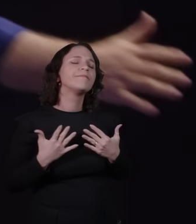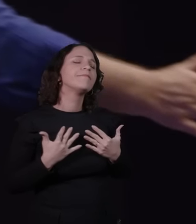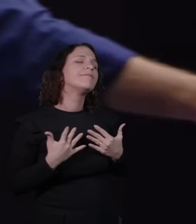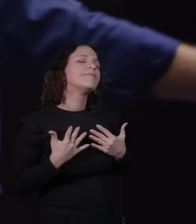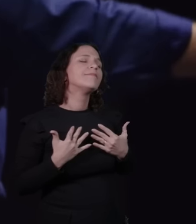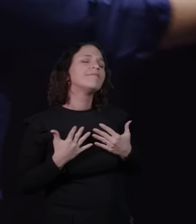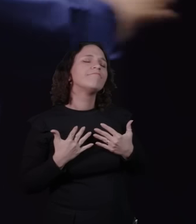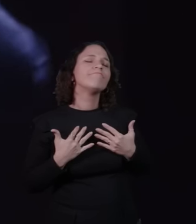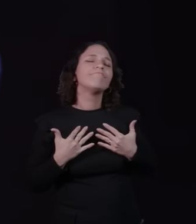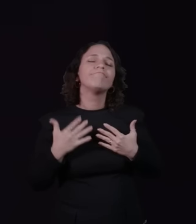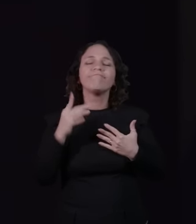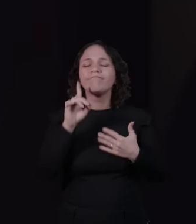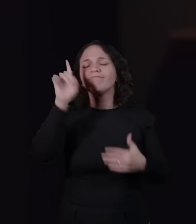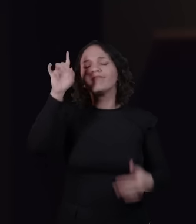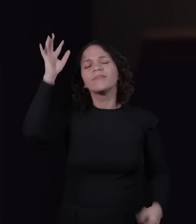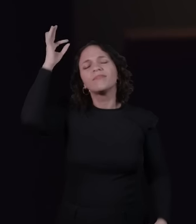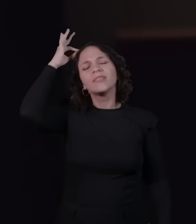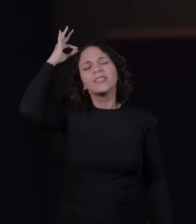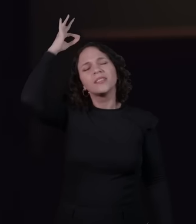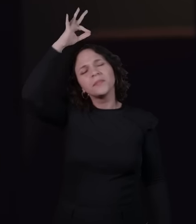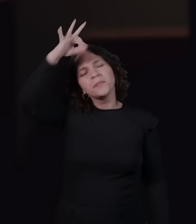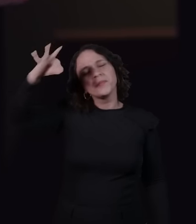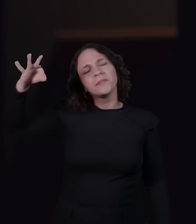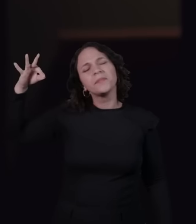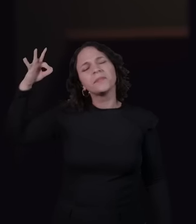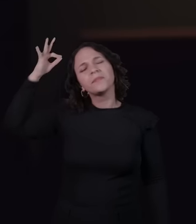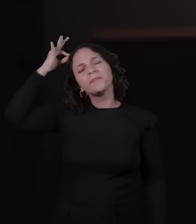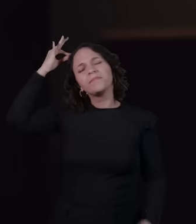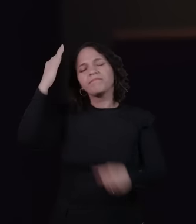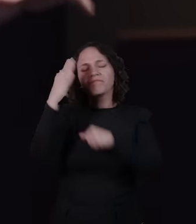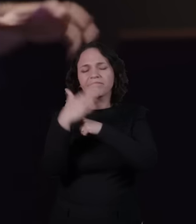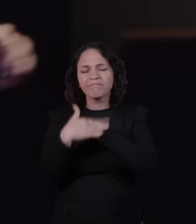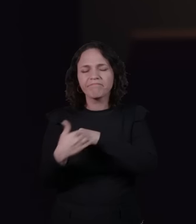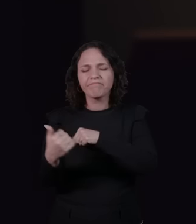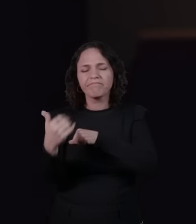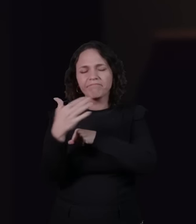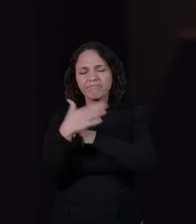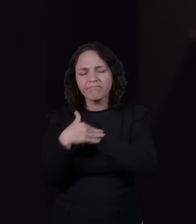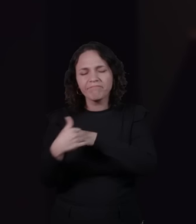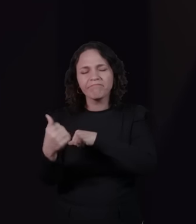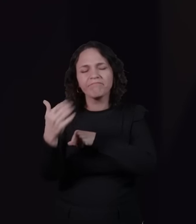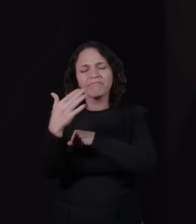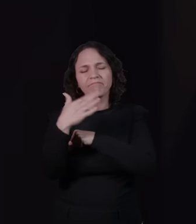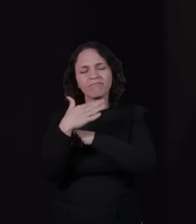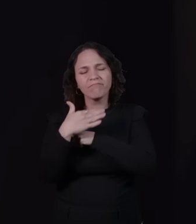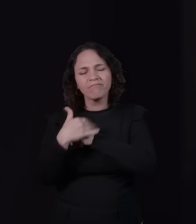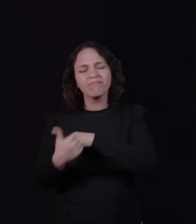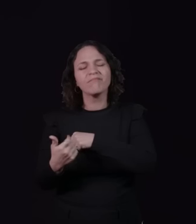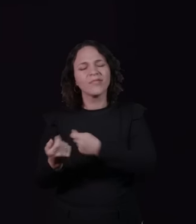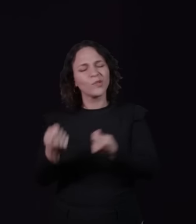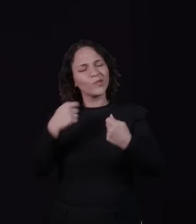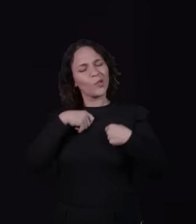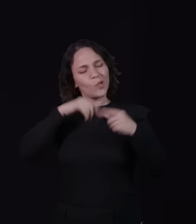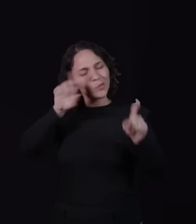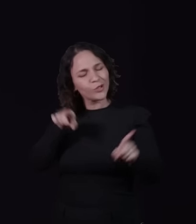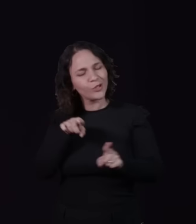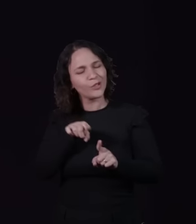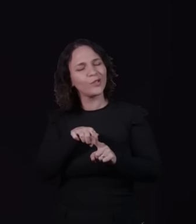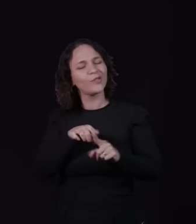e que as tuas consolações, Espírito Santo, que elas nos encham de propósito, de